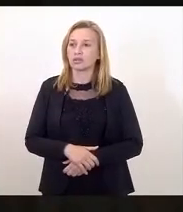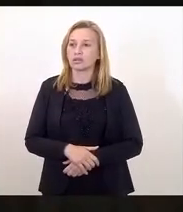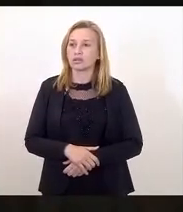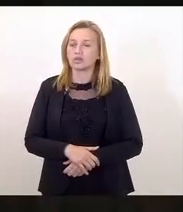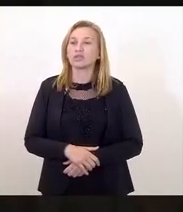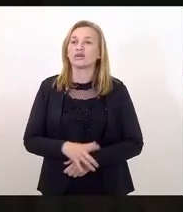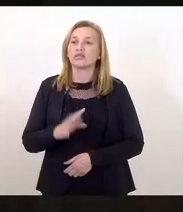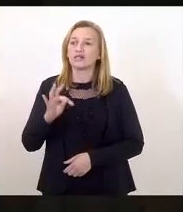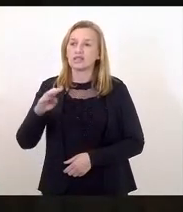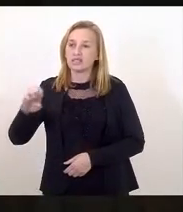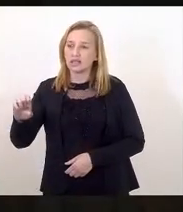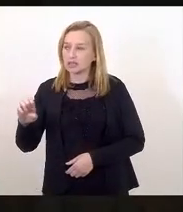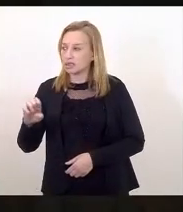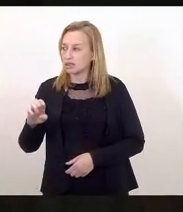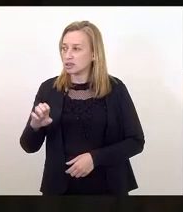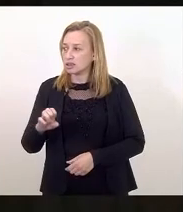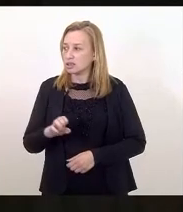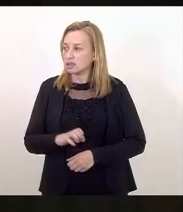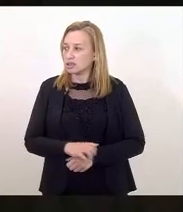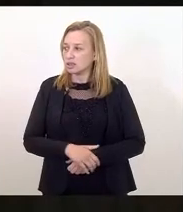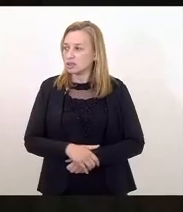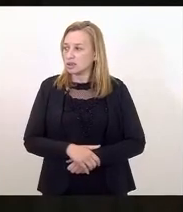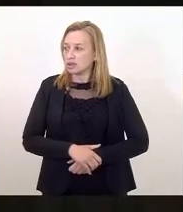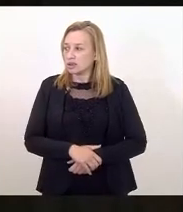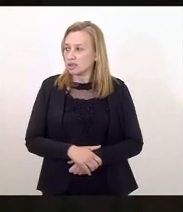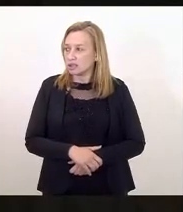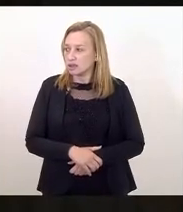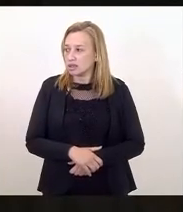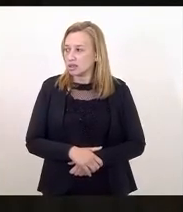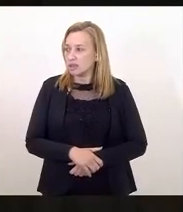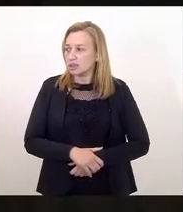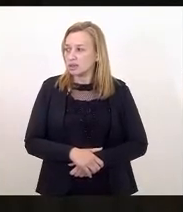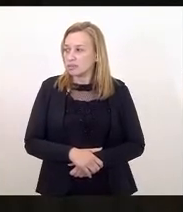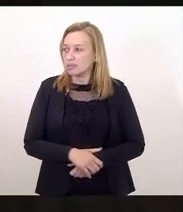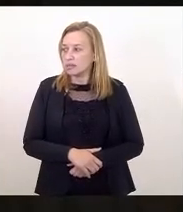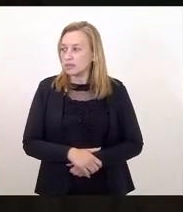Deputada Franciane Mota. Deputada Lucinha.